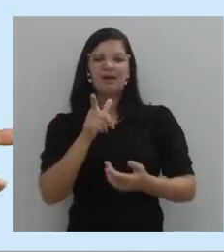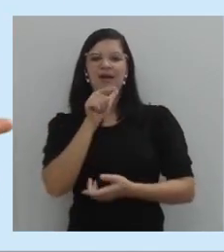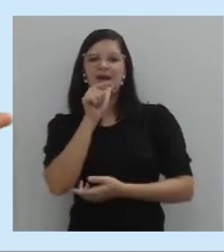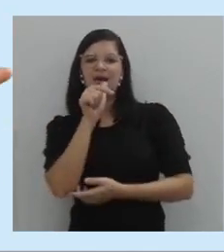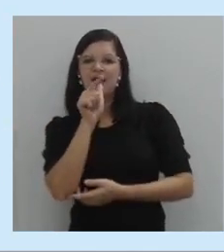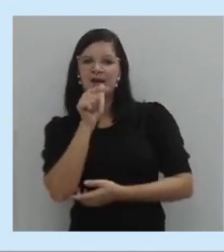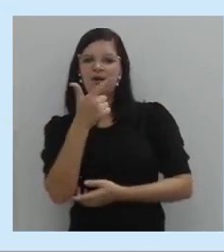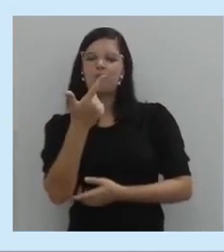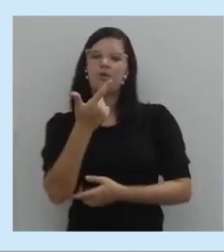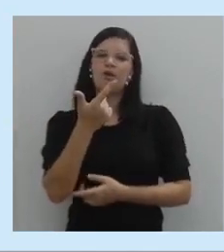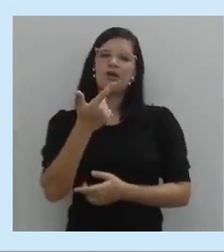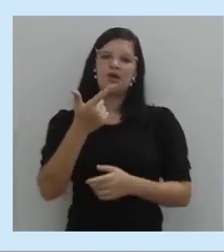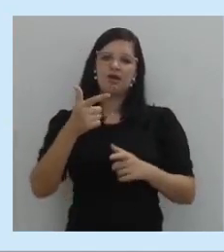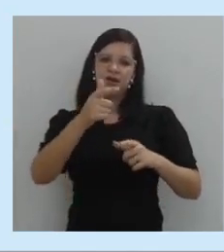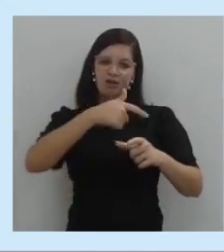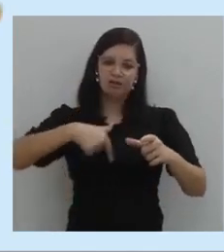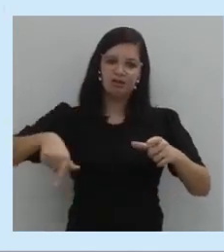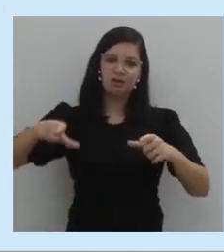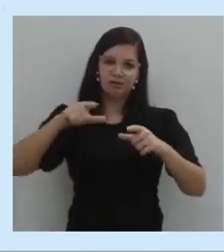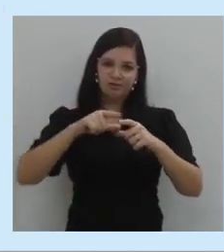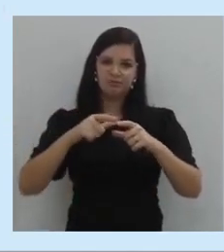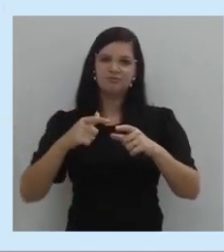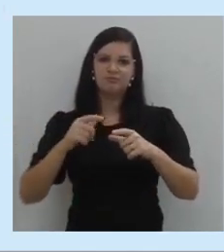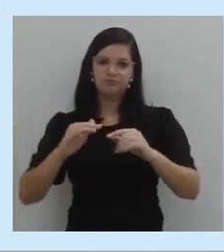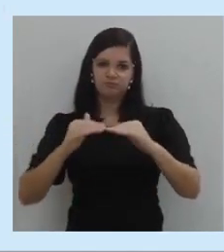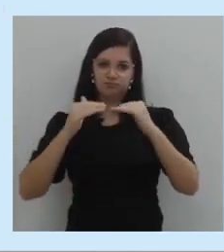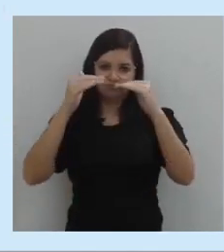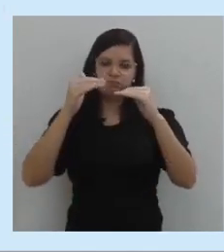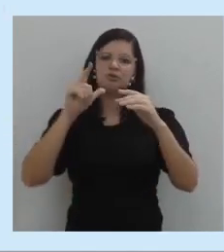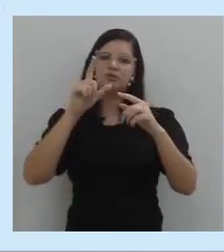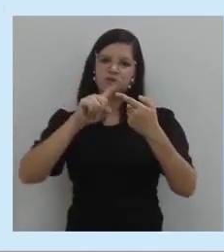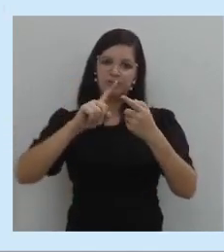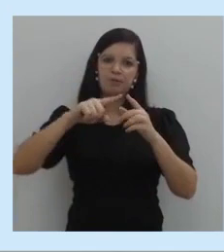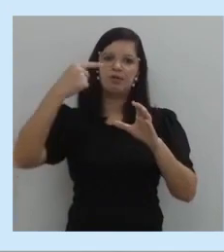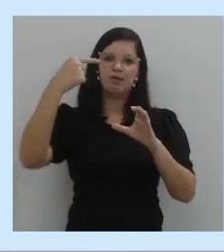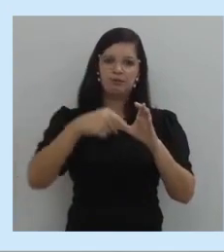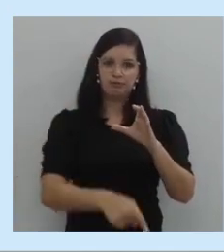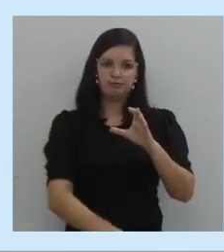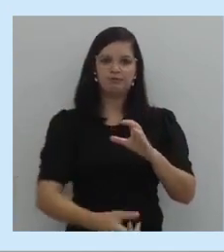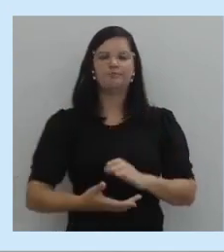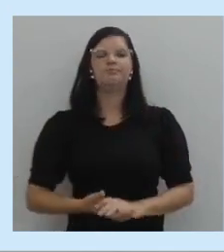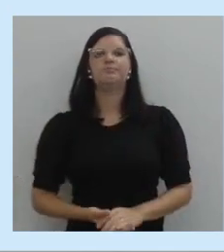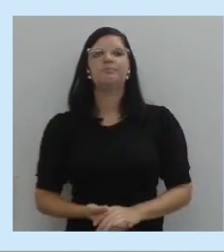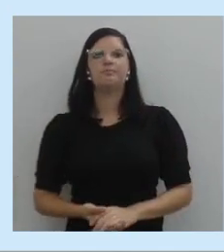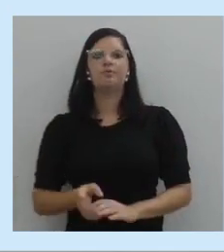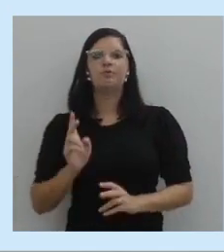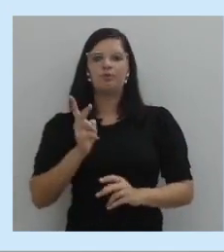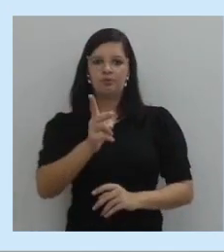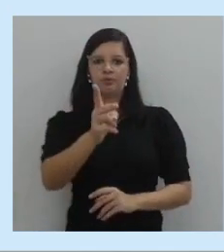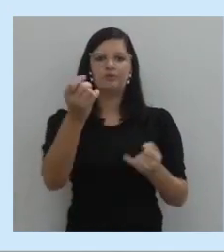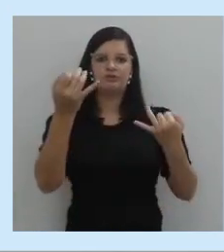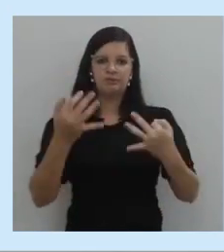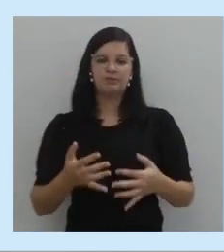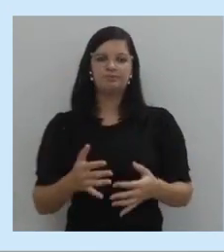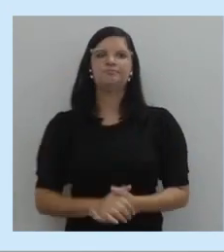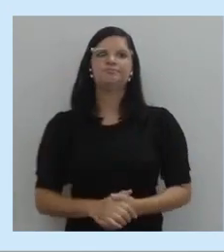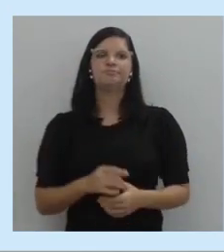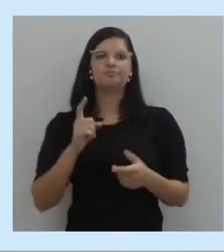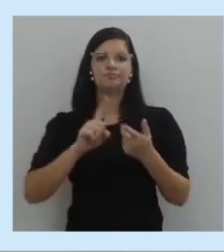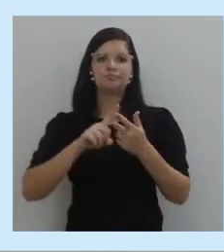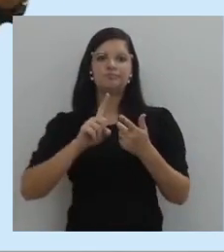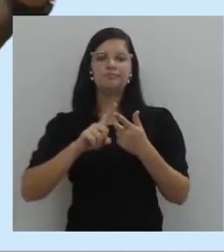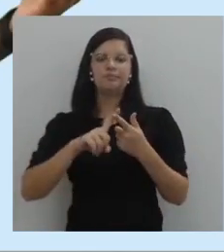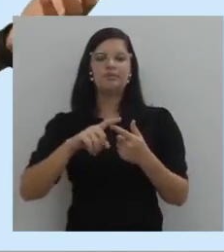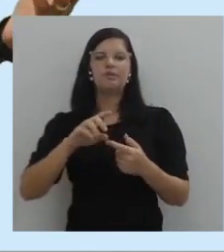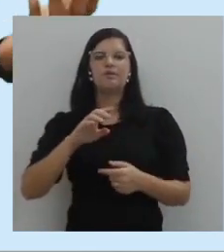água superficial e também subterrânea, que foi o que vimos no início da aula, ok? Vamos continuar vendo sobre bacia. Há